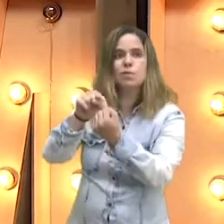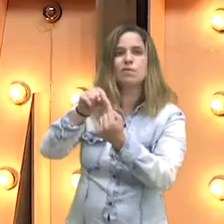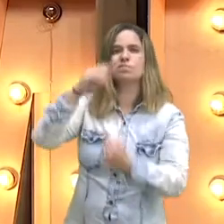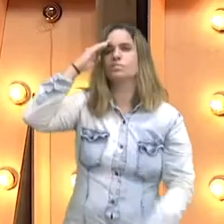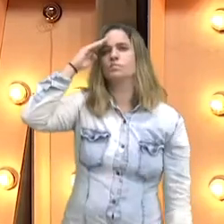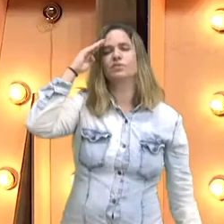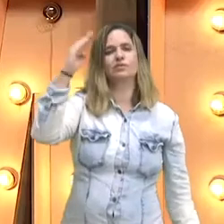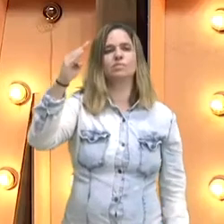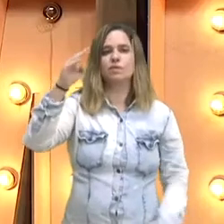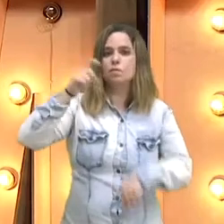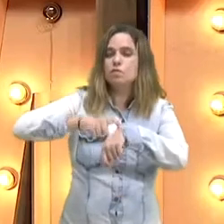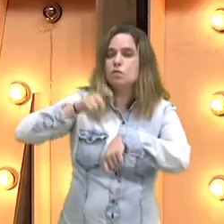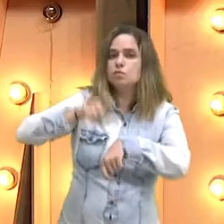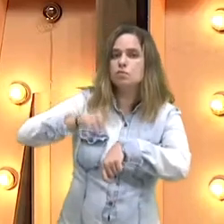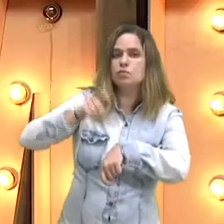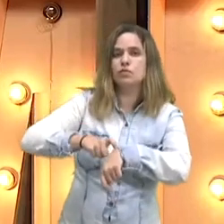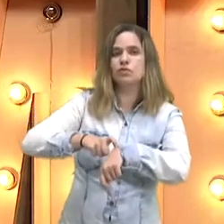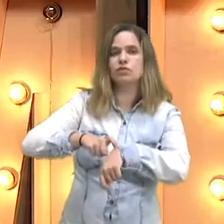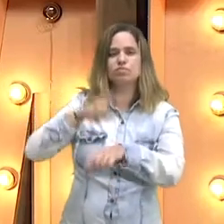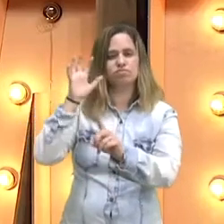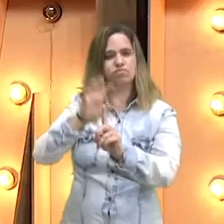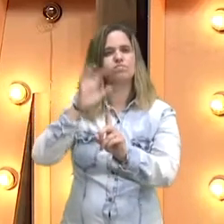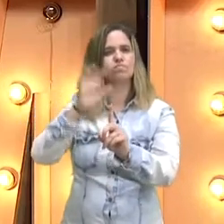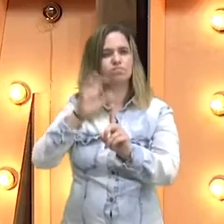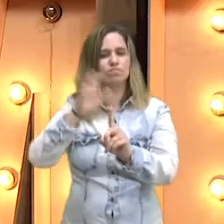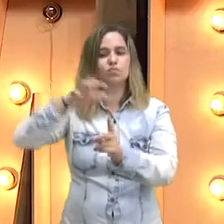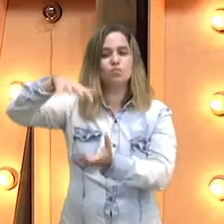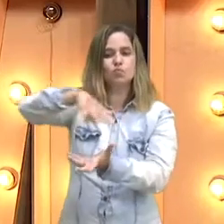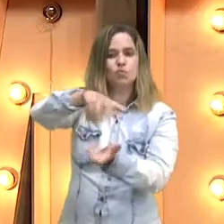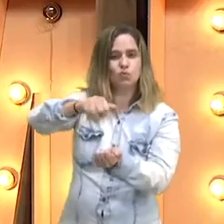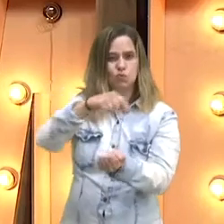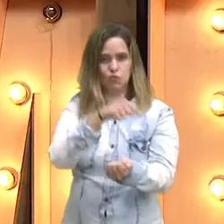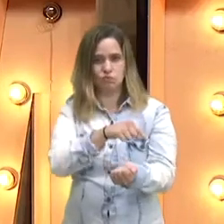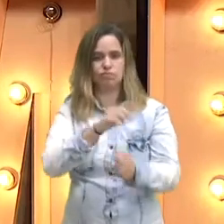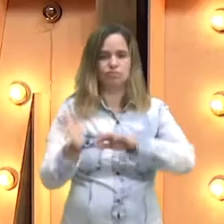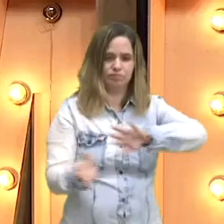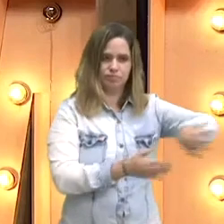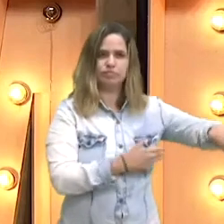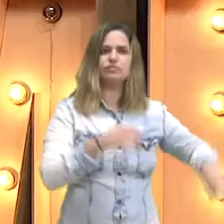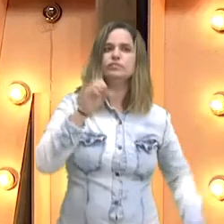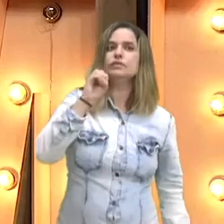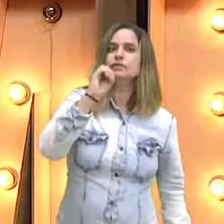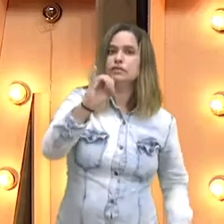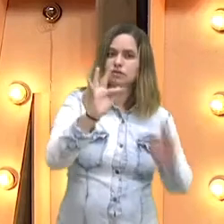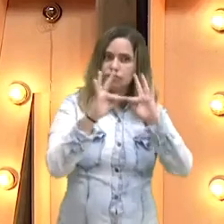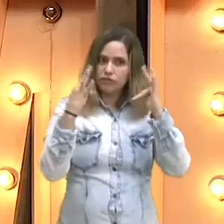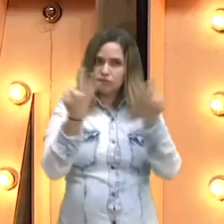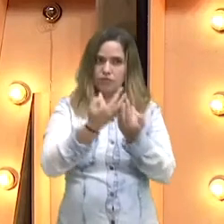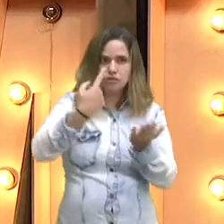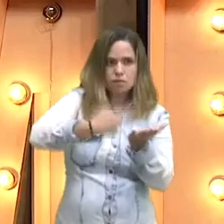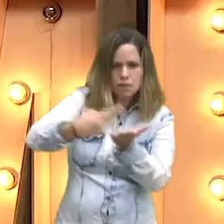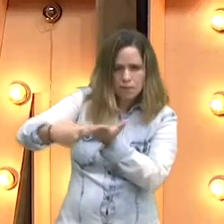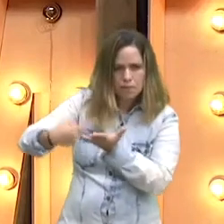não o amigo, se não o camarada da televisão, que nunca teve família, ele vai ditar o que é